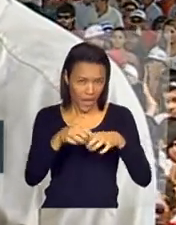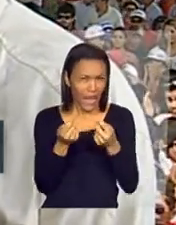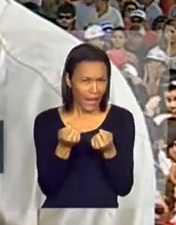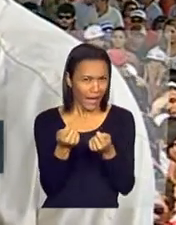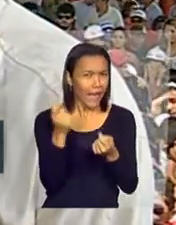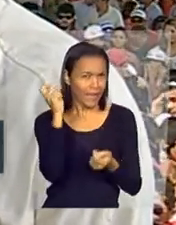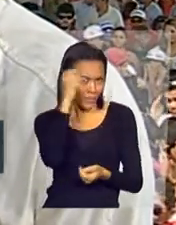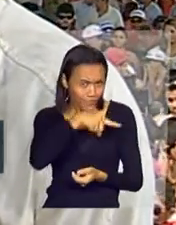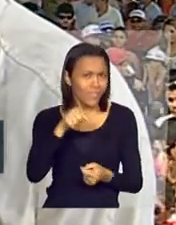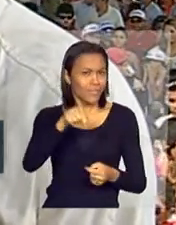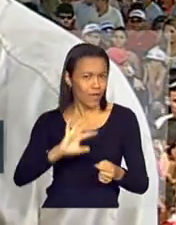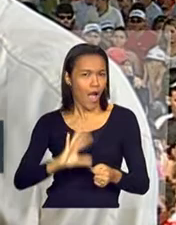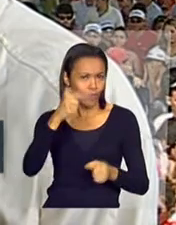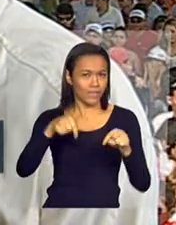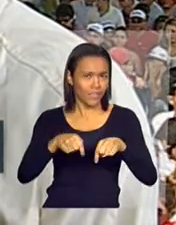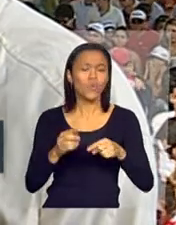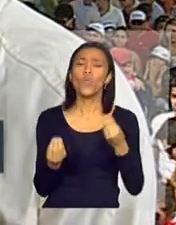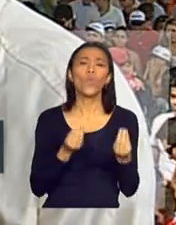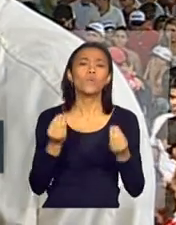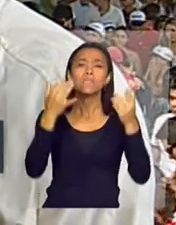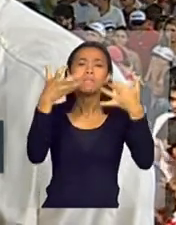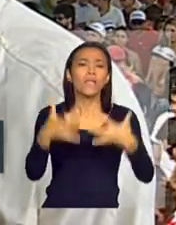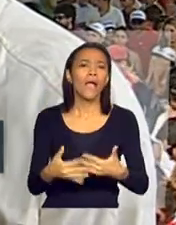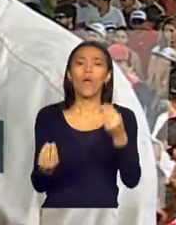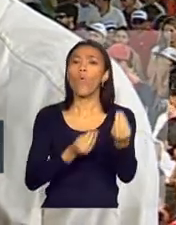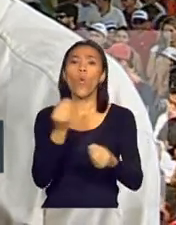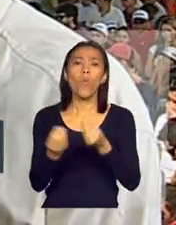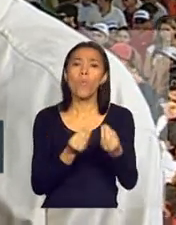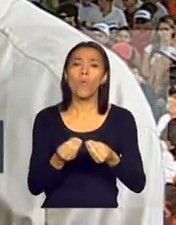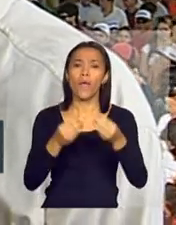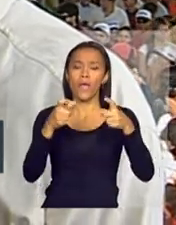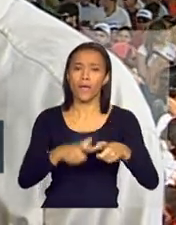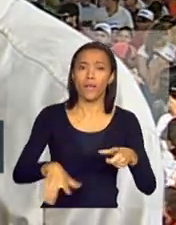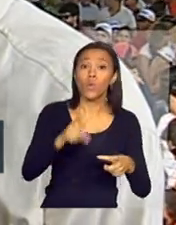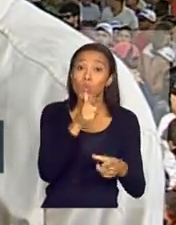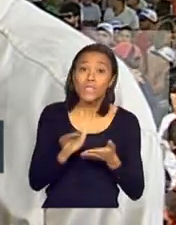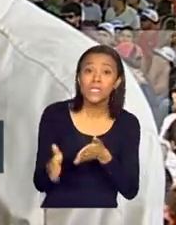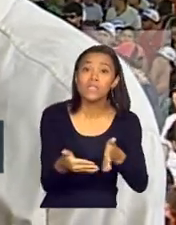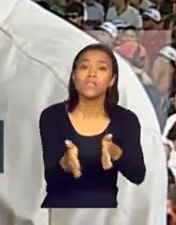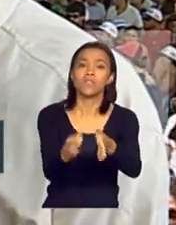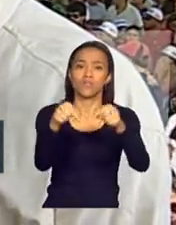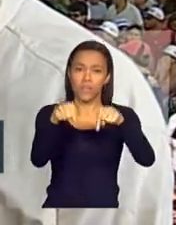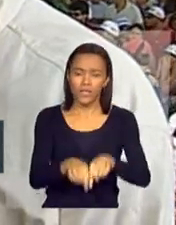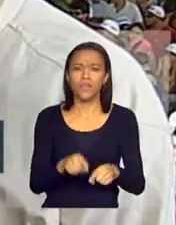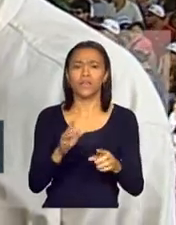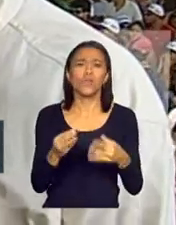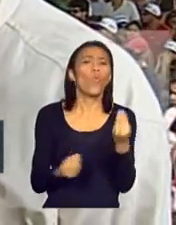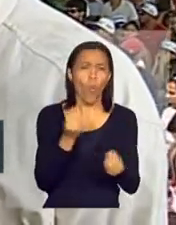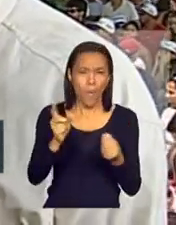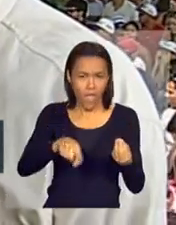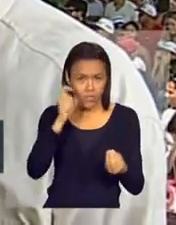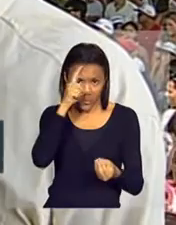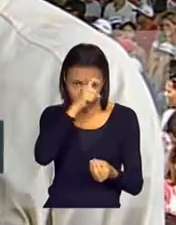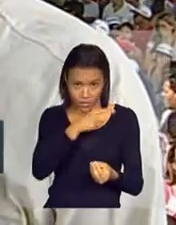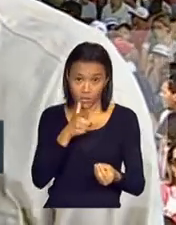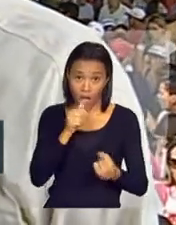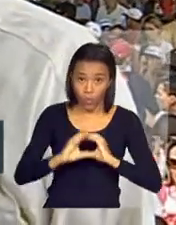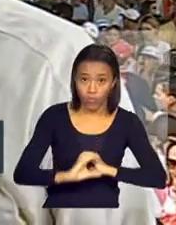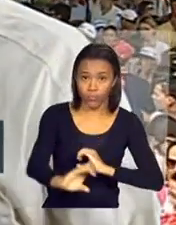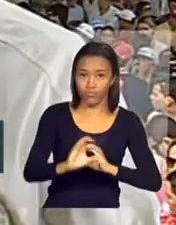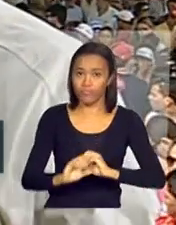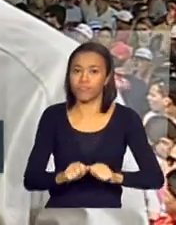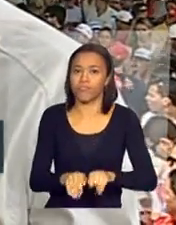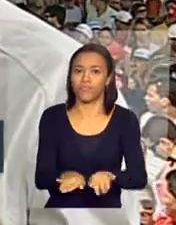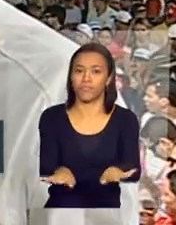raro aqui no Piauí, né? Queria que o senhor explicasse qual que é a peculiaridade aqui dos rios da região e como é difícil essa questão do abastecimento.